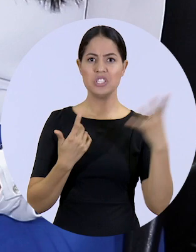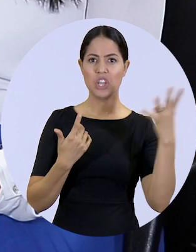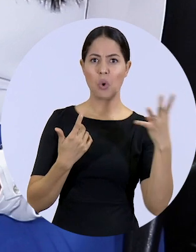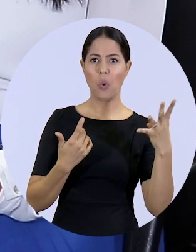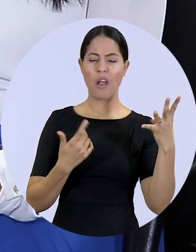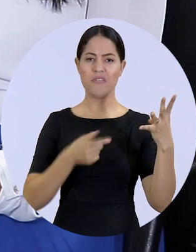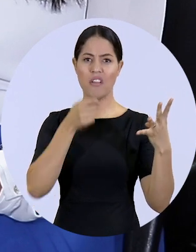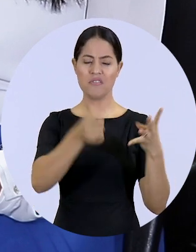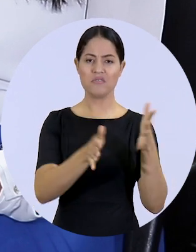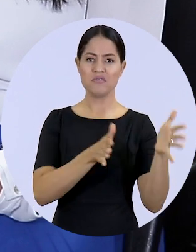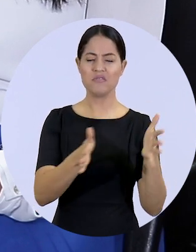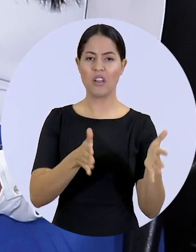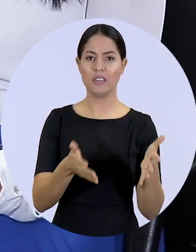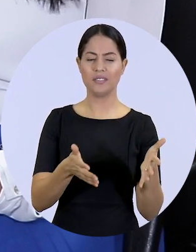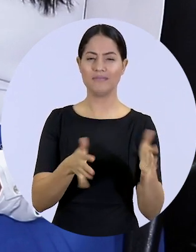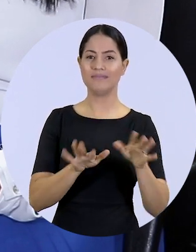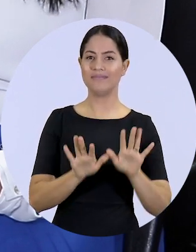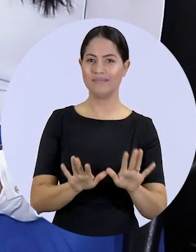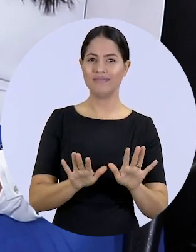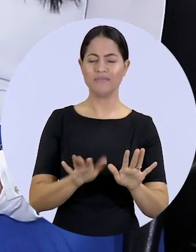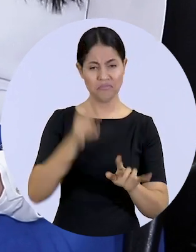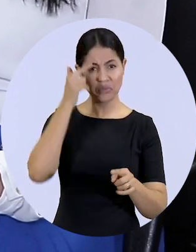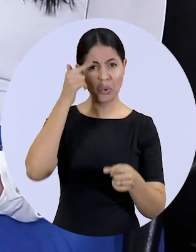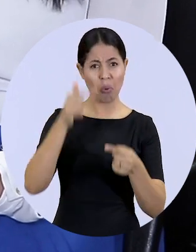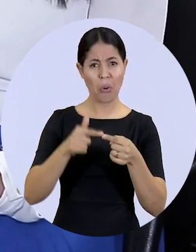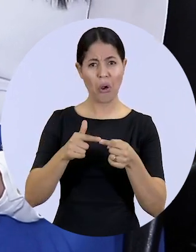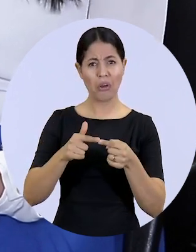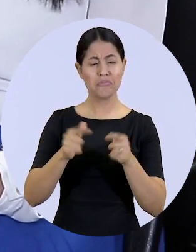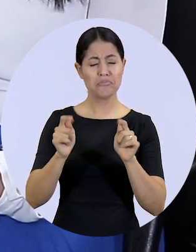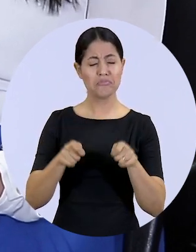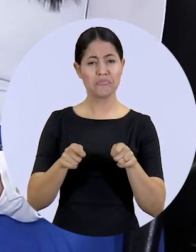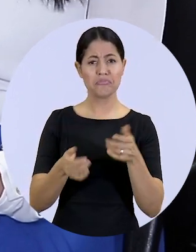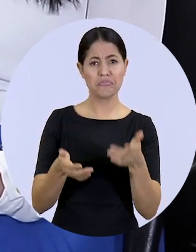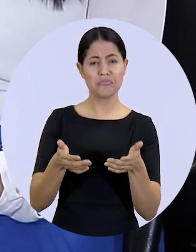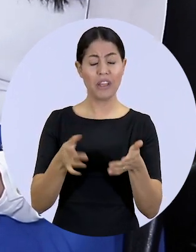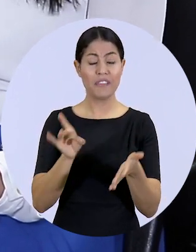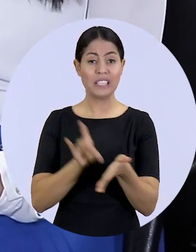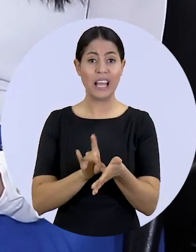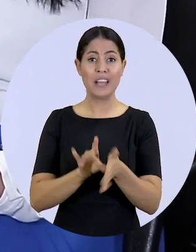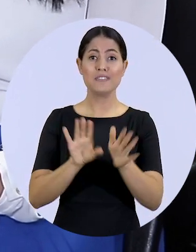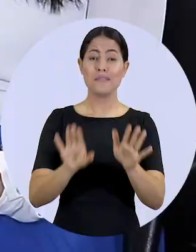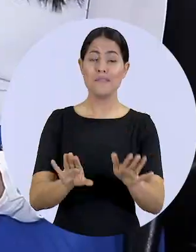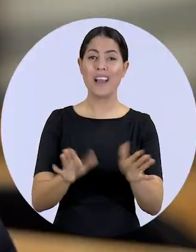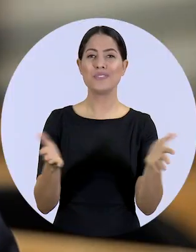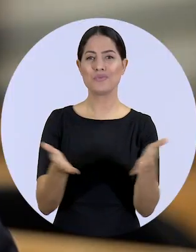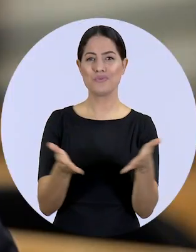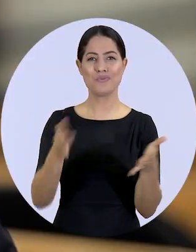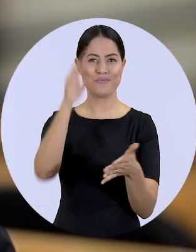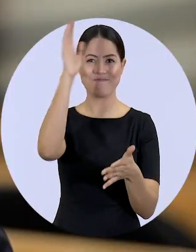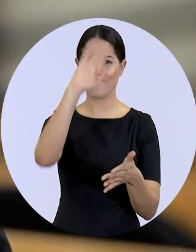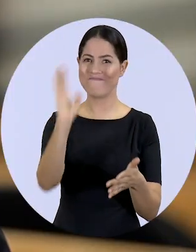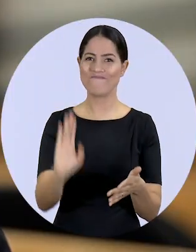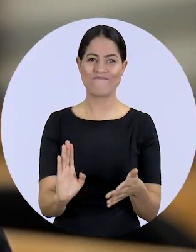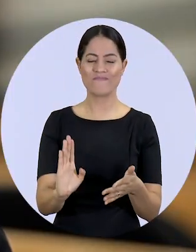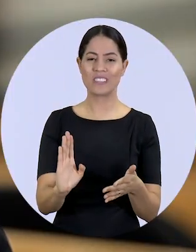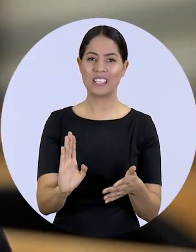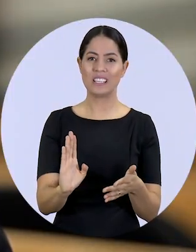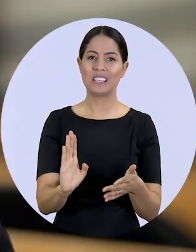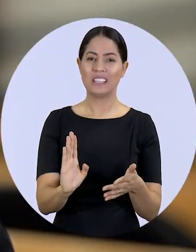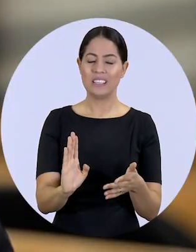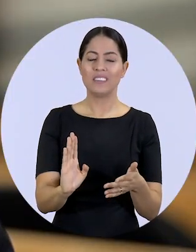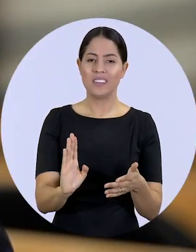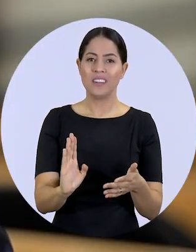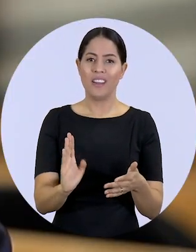4ª instância. Eu até concordo com você que isso pode ser uma meia-verdade, vamos dizer assim. Mas no sistema que nós temos